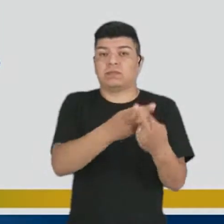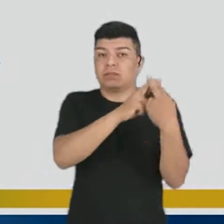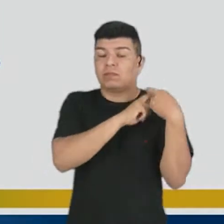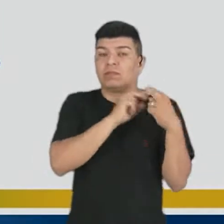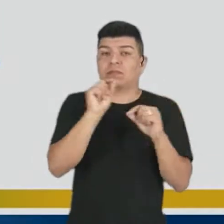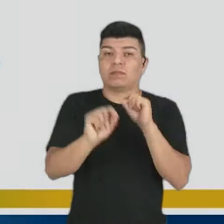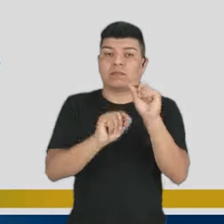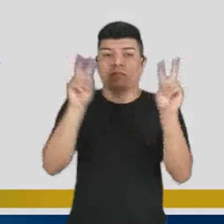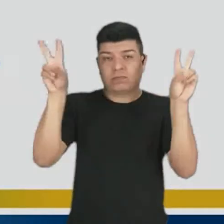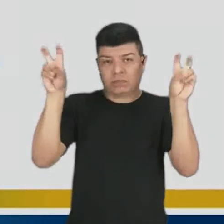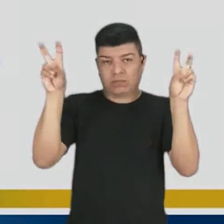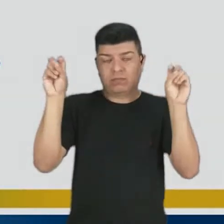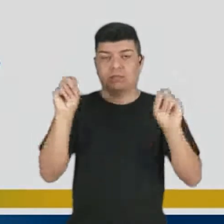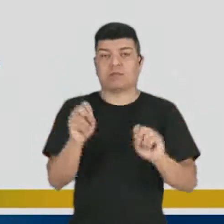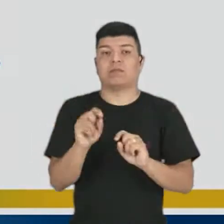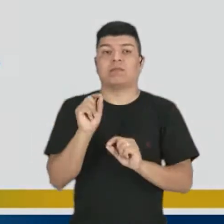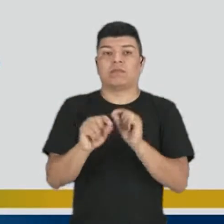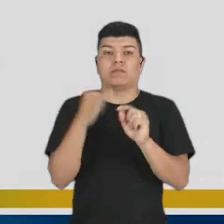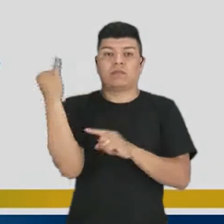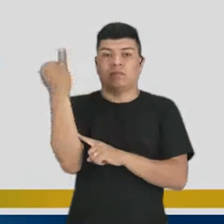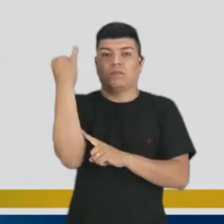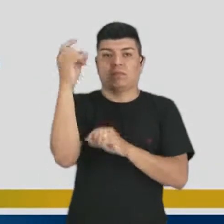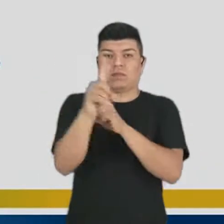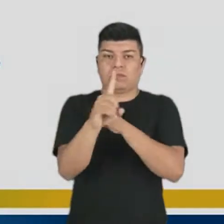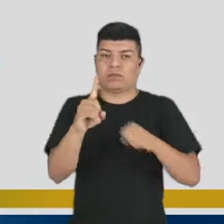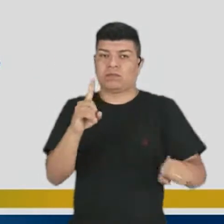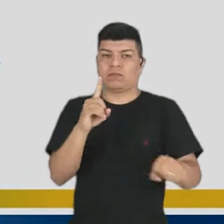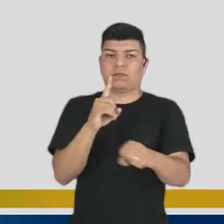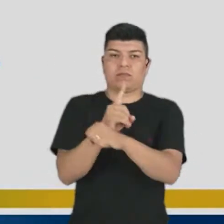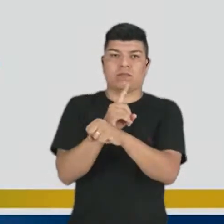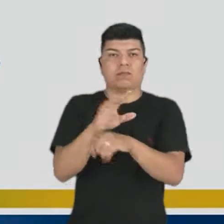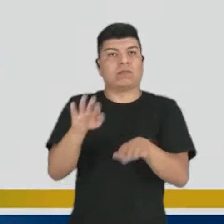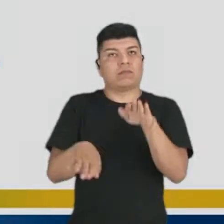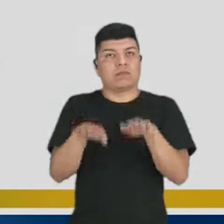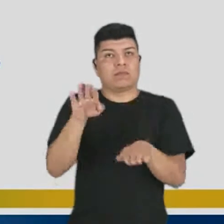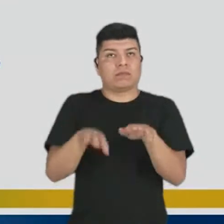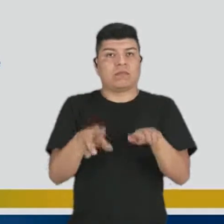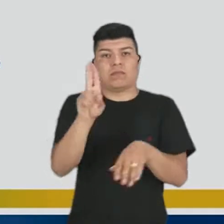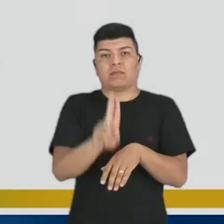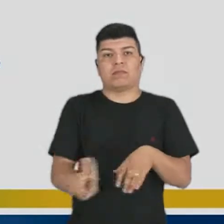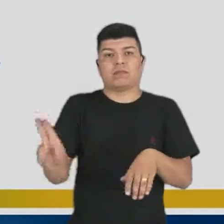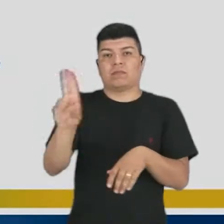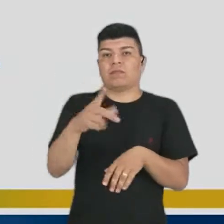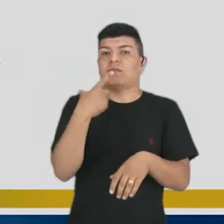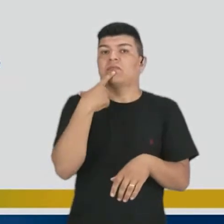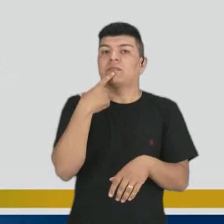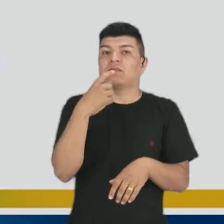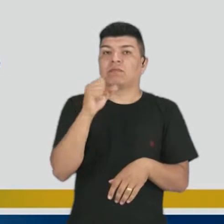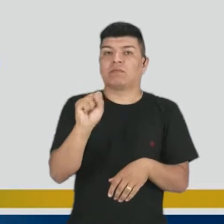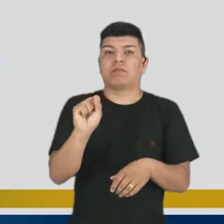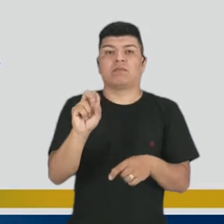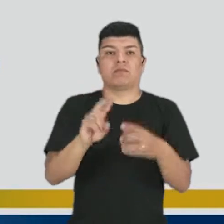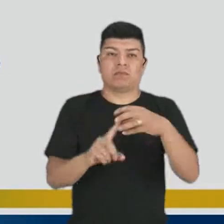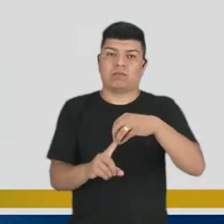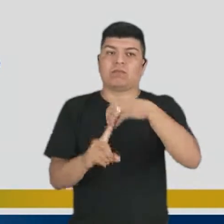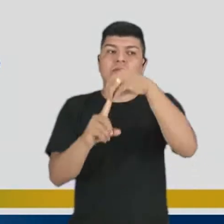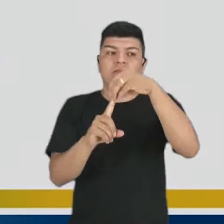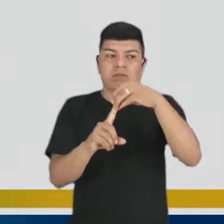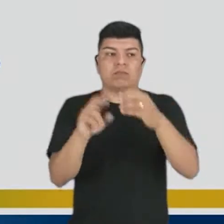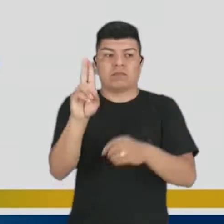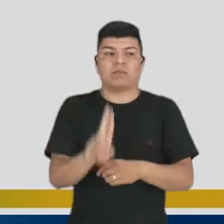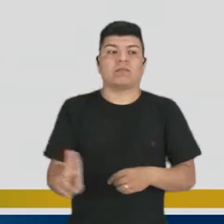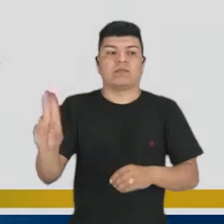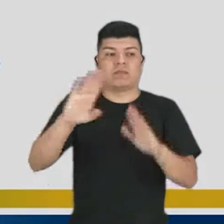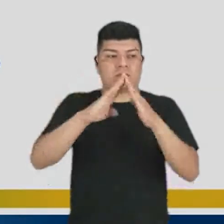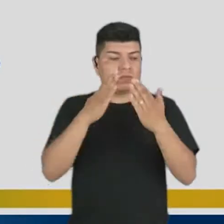de um determinado assunto que seja relevante para a sociedade. Geralmente também se usa uma linguagem padrão, aquela linguagem que a gente utiliza